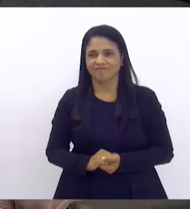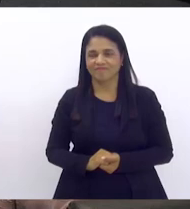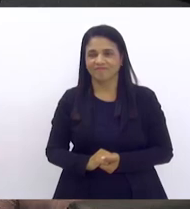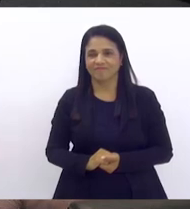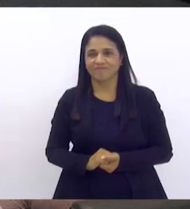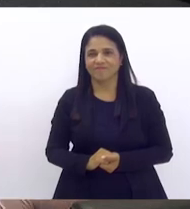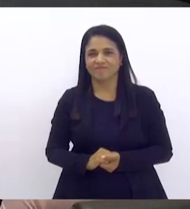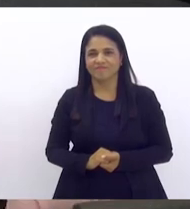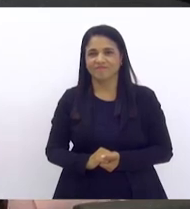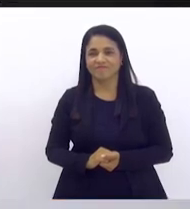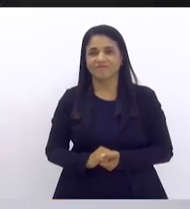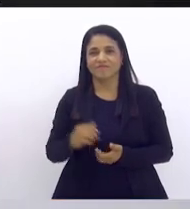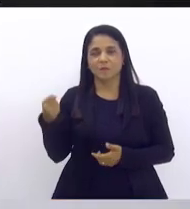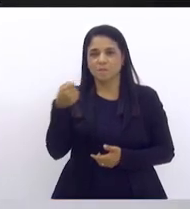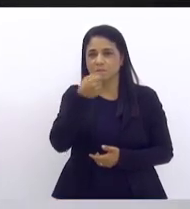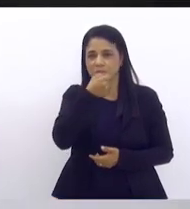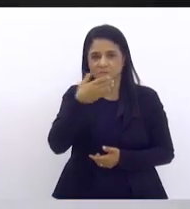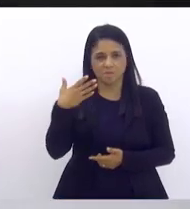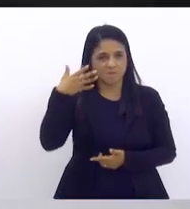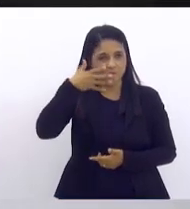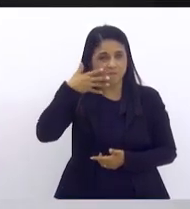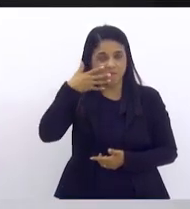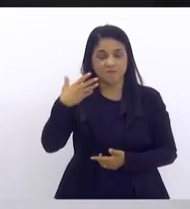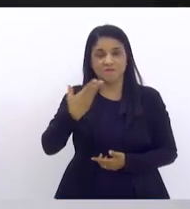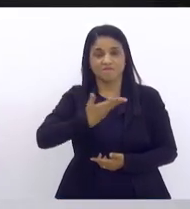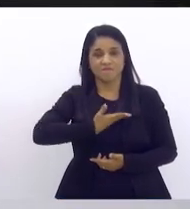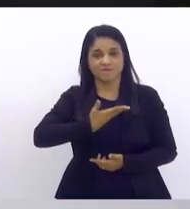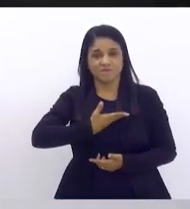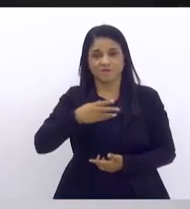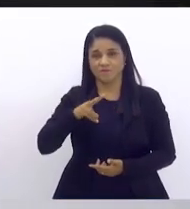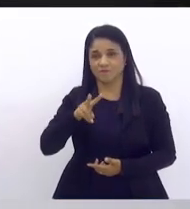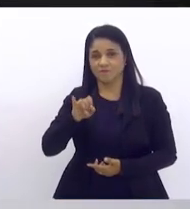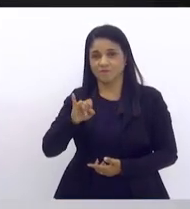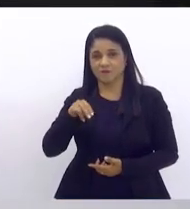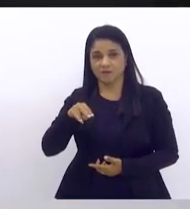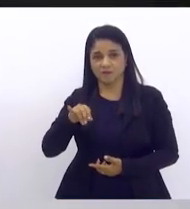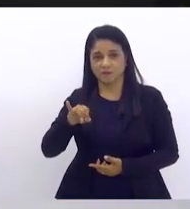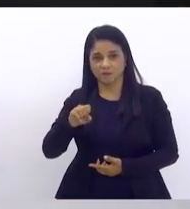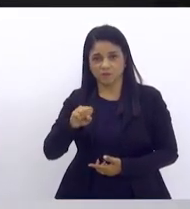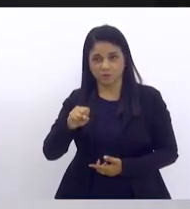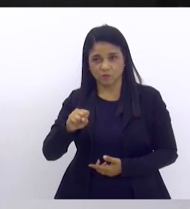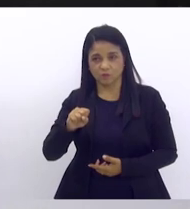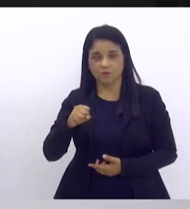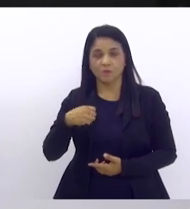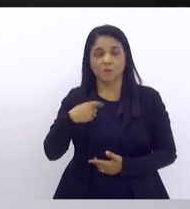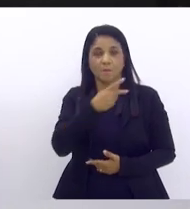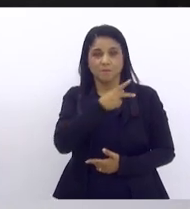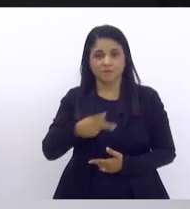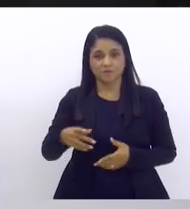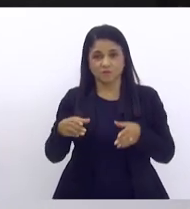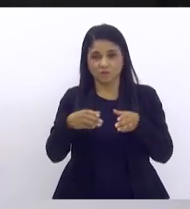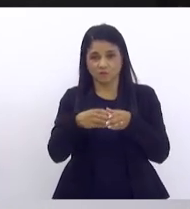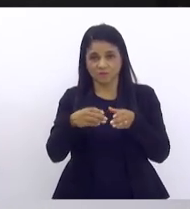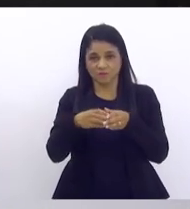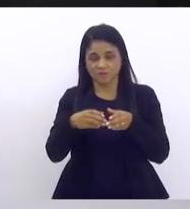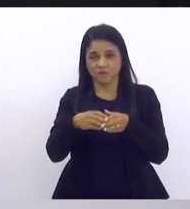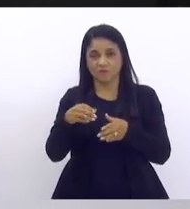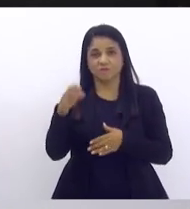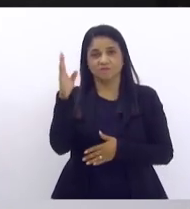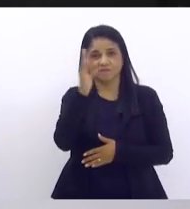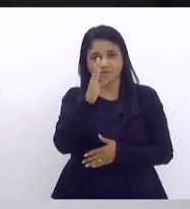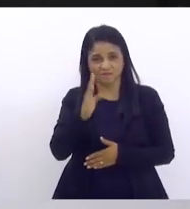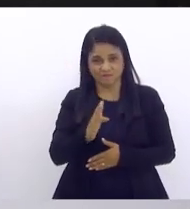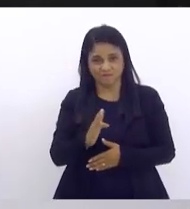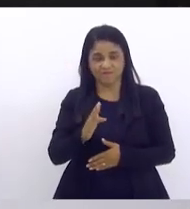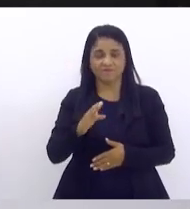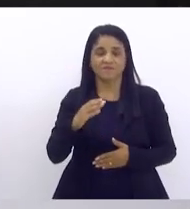A palavra agora, meu querido amigo Vinícius Rodrigues Simões, é o presidente do Conselho Nacional da Renovação